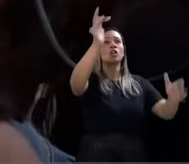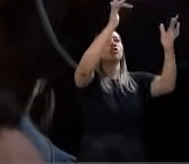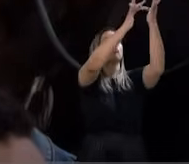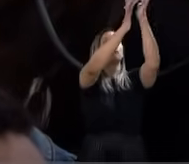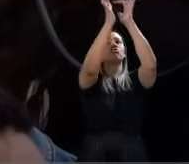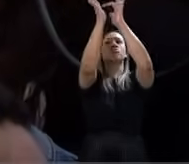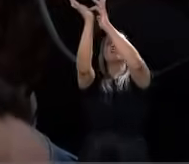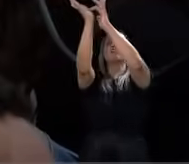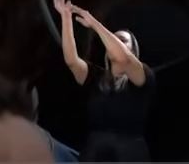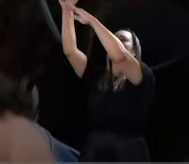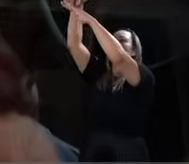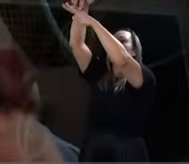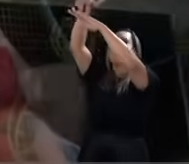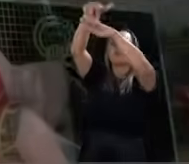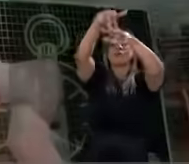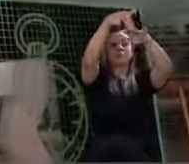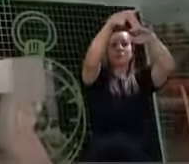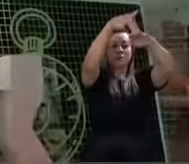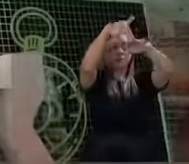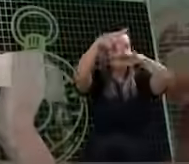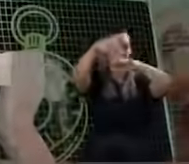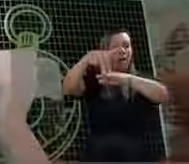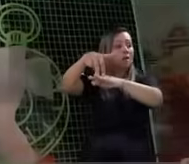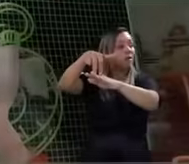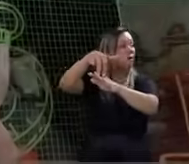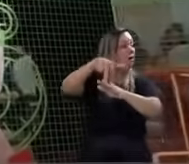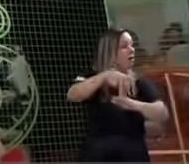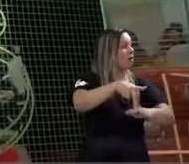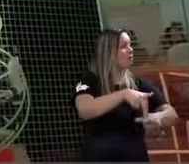breve do céu descerá.